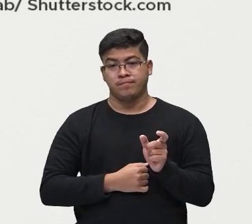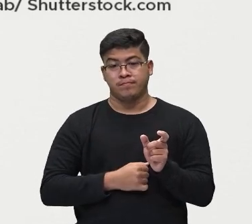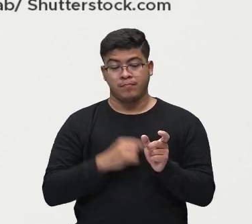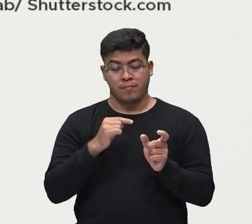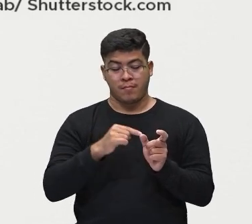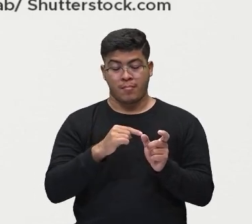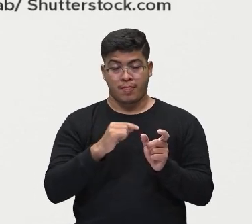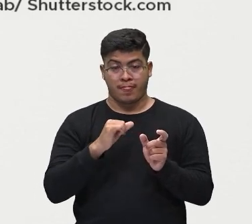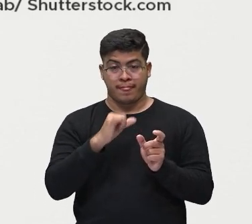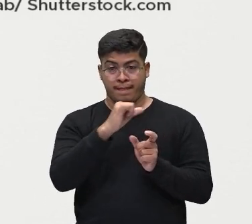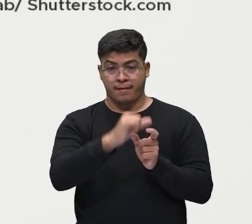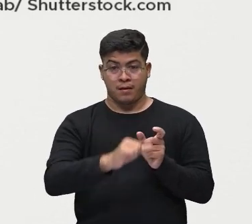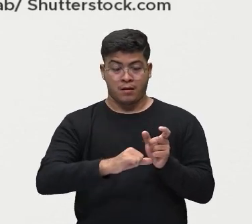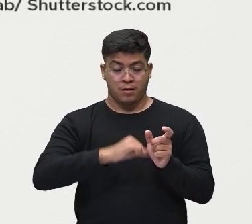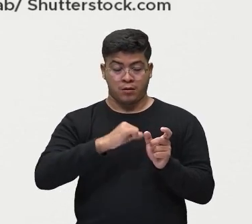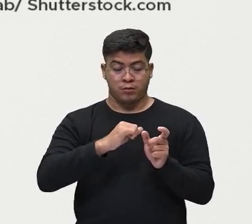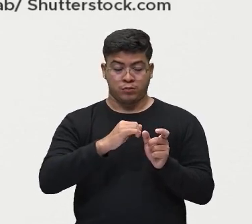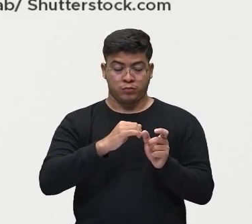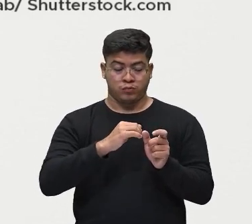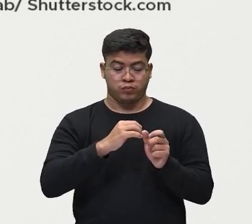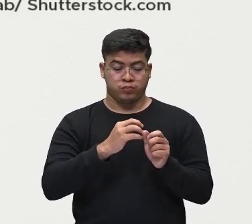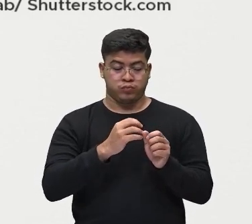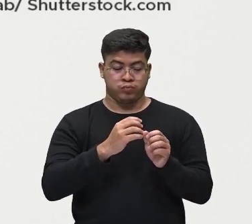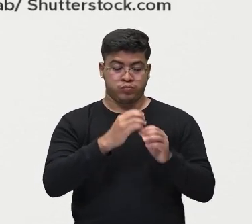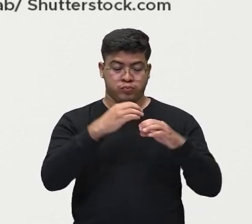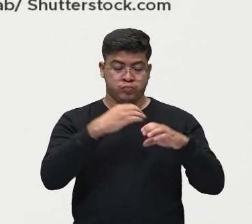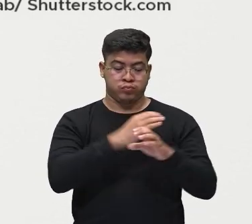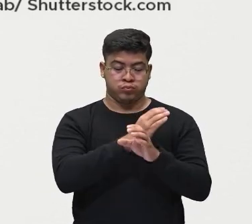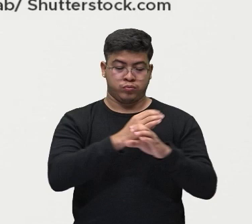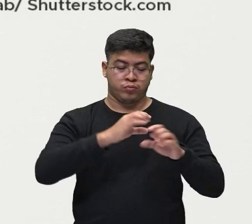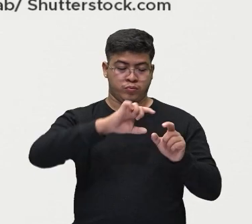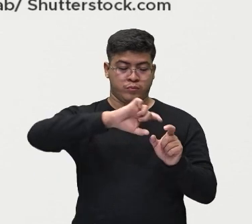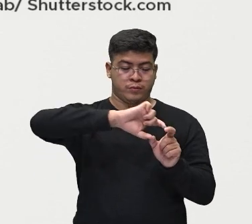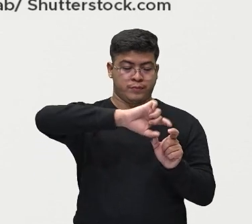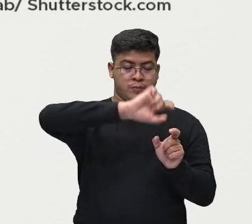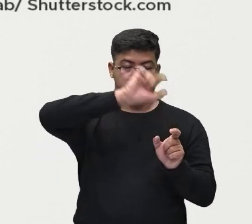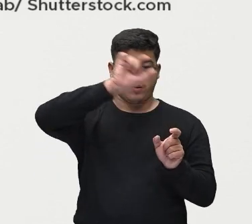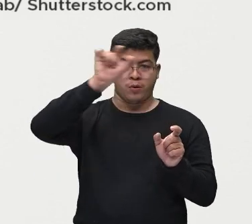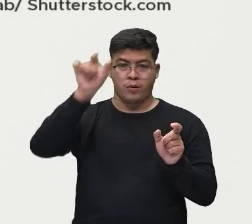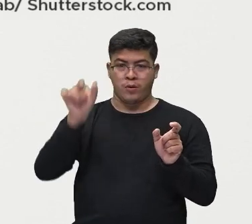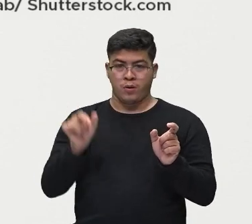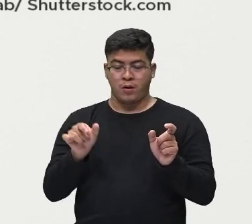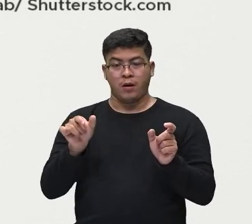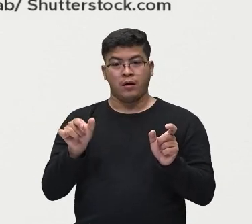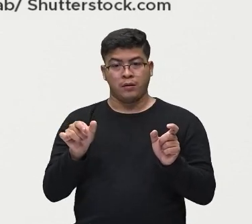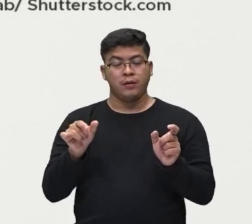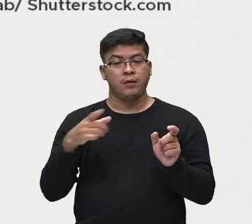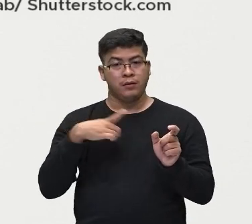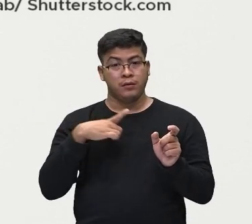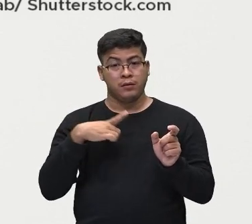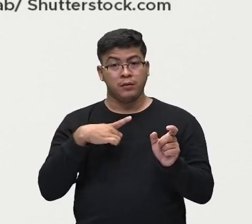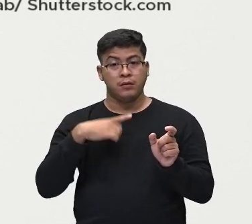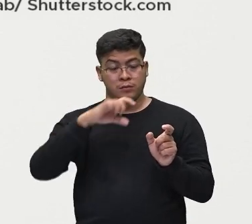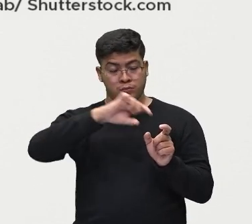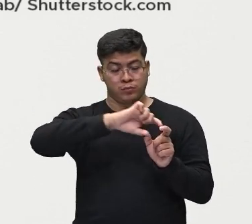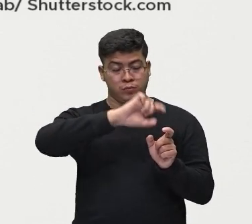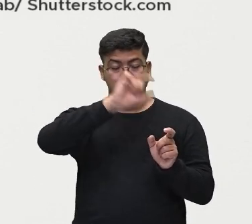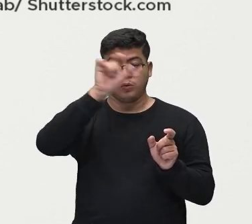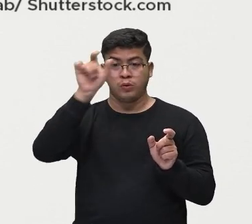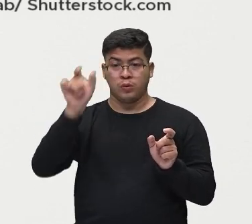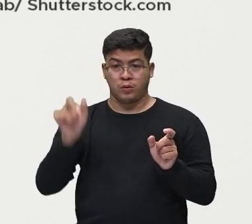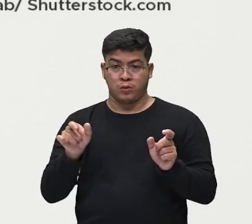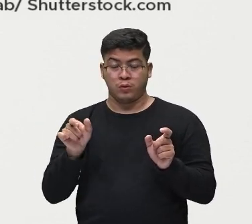transferir esse calor, transformar essa energia para calor, vai aquecer essa estrutura de ferro que